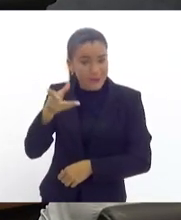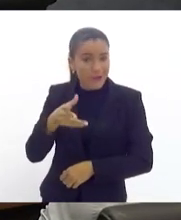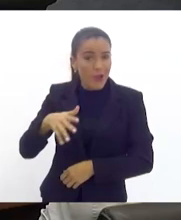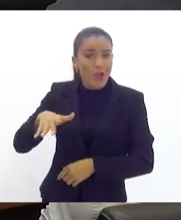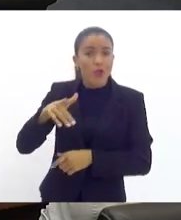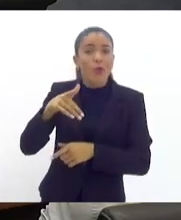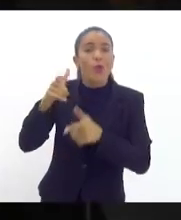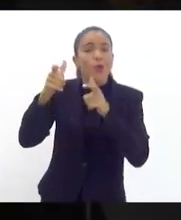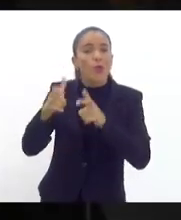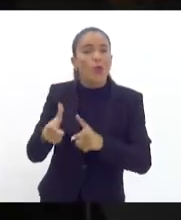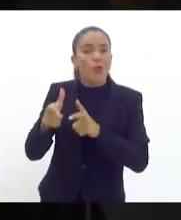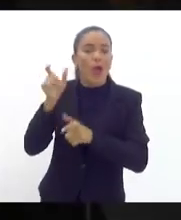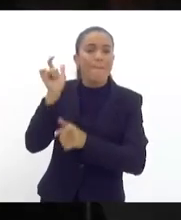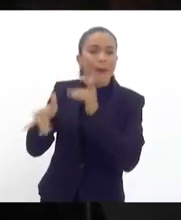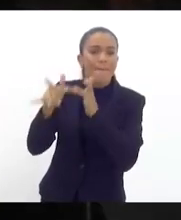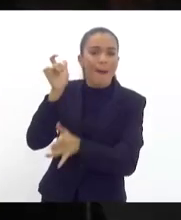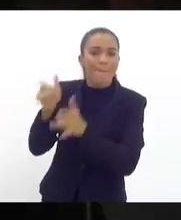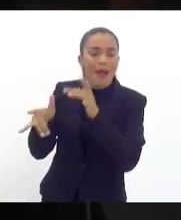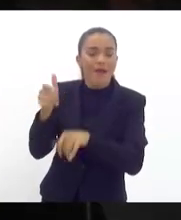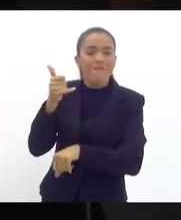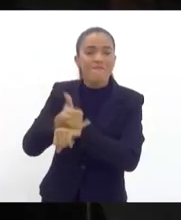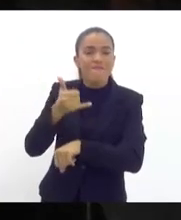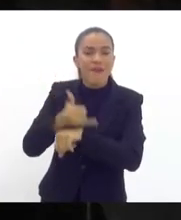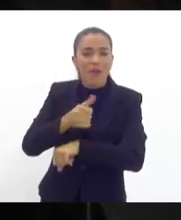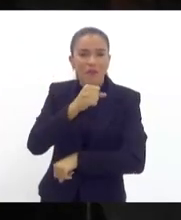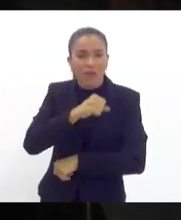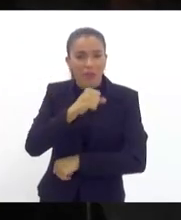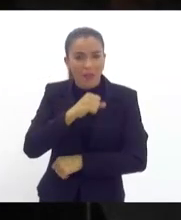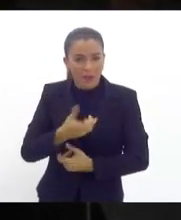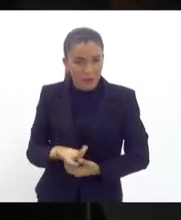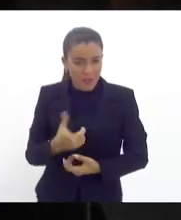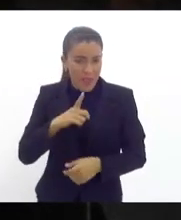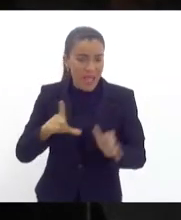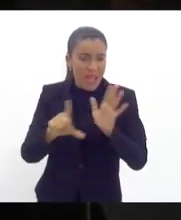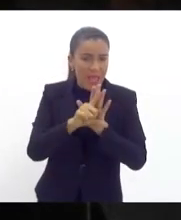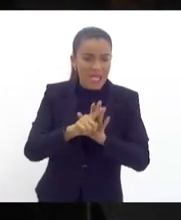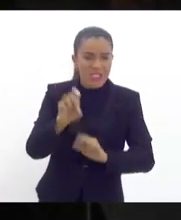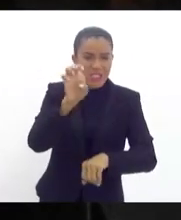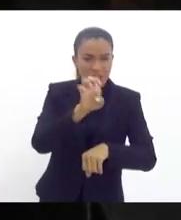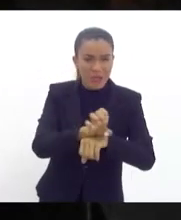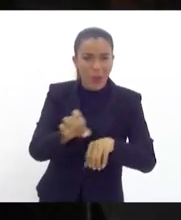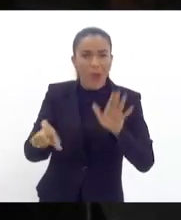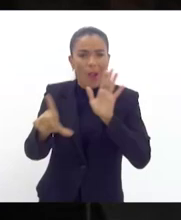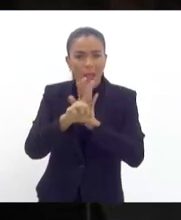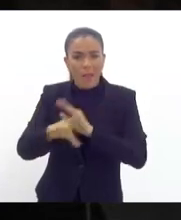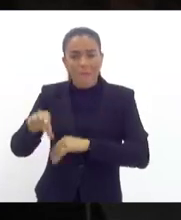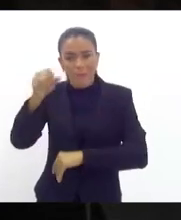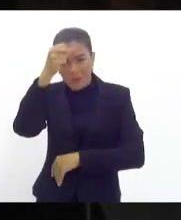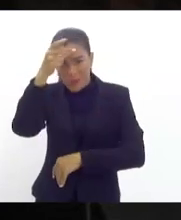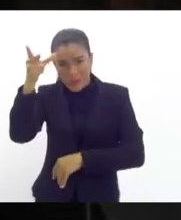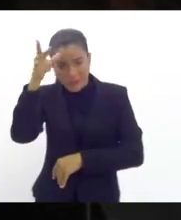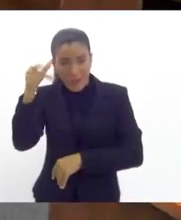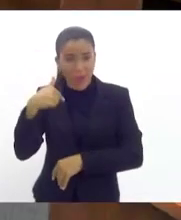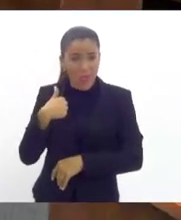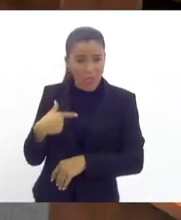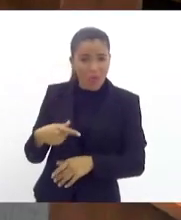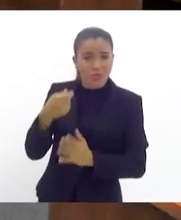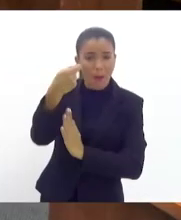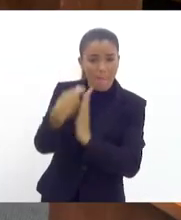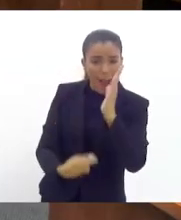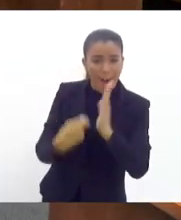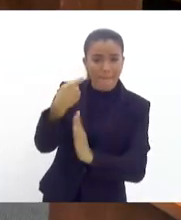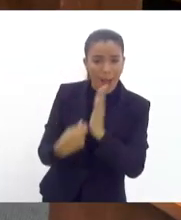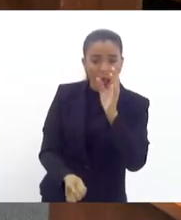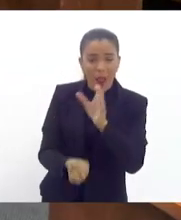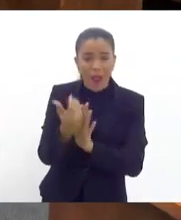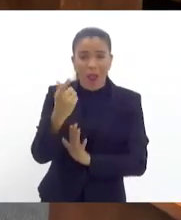ferros velhos existem inúmeras leis municipais estaduais a nobre deputada é autora de umas eu sou autor de outras dentro da Câmara